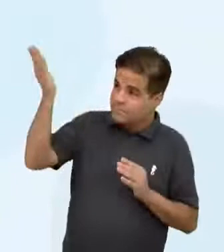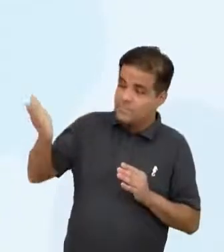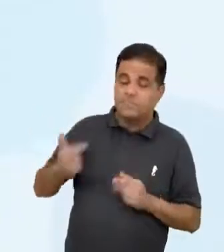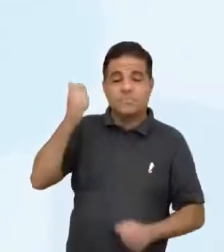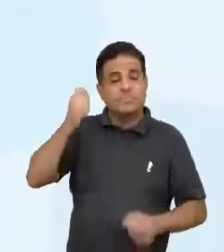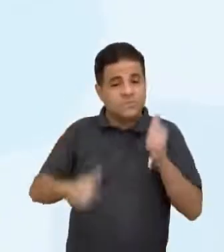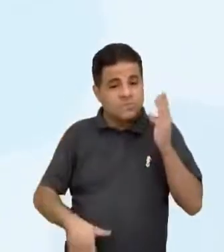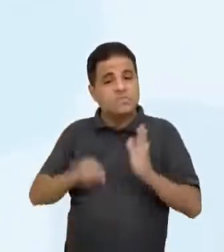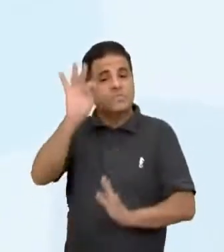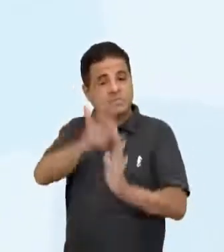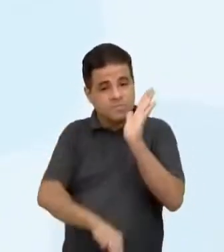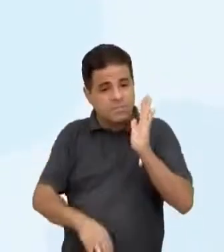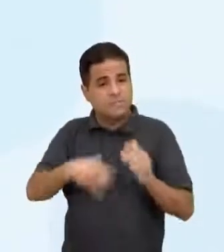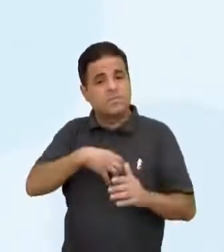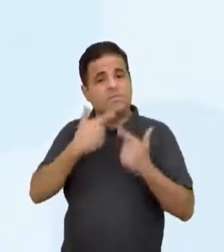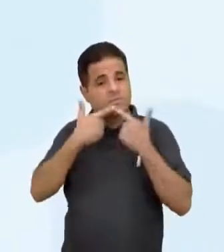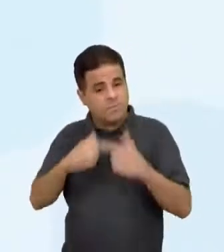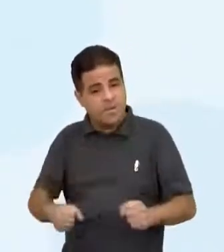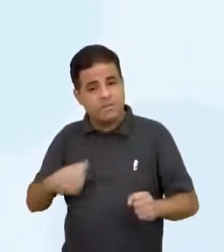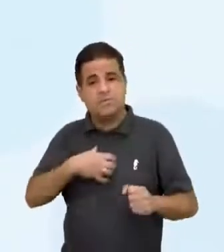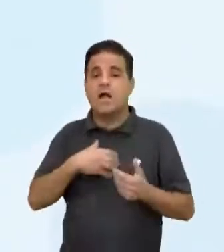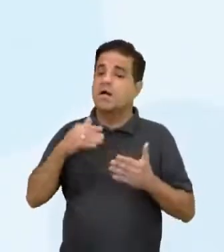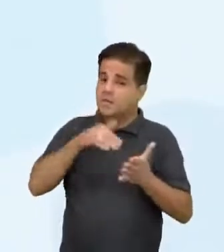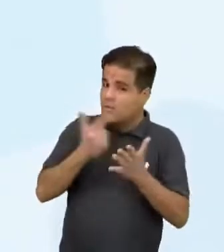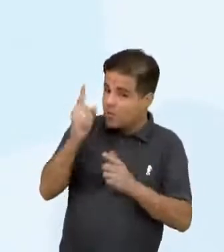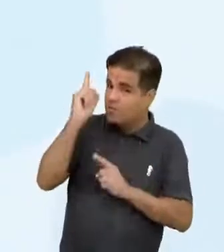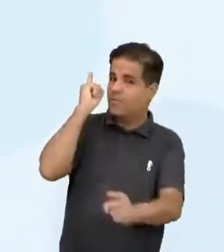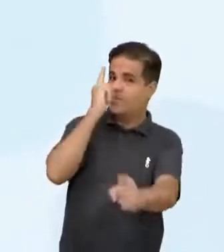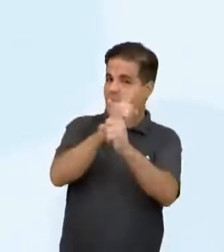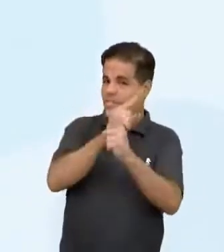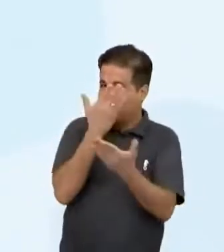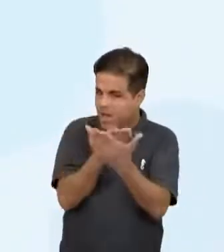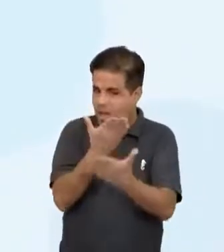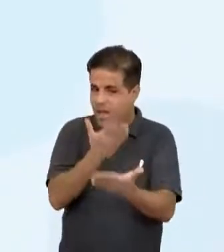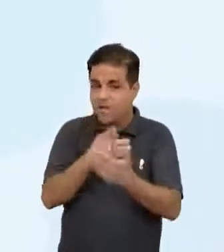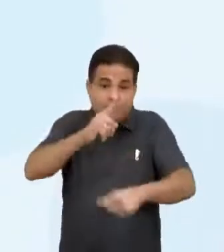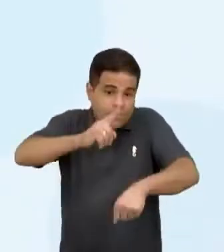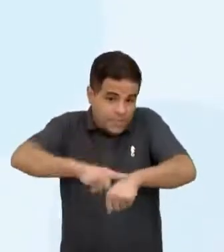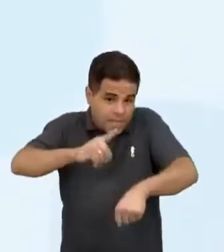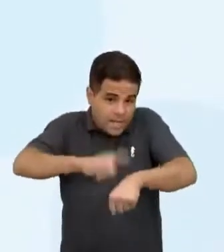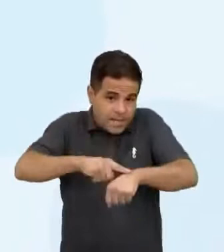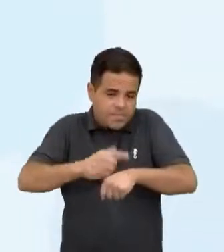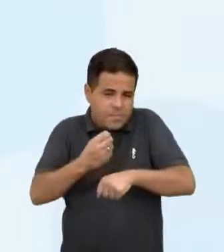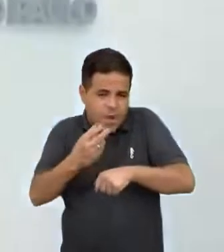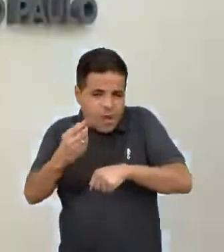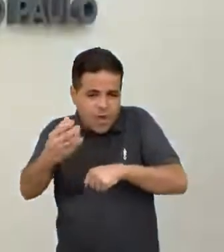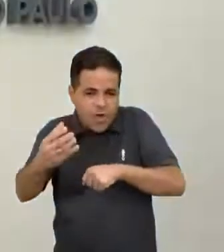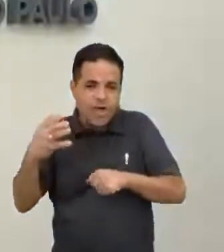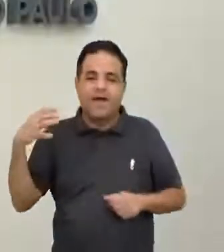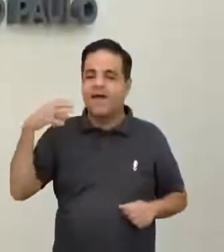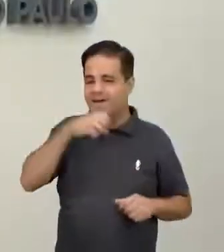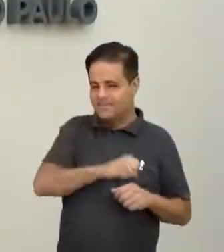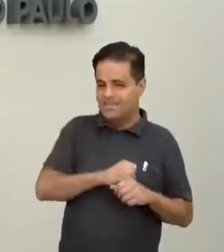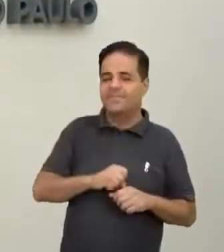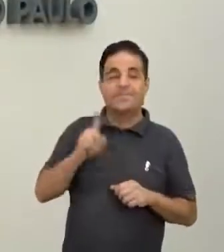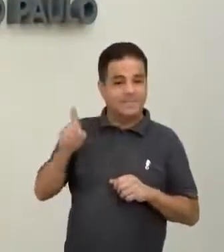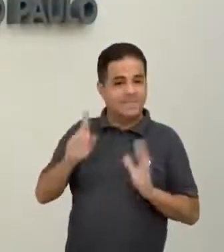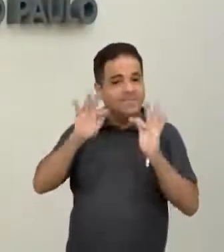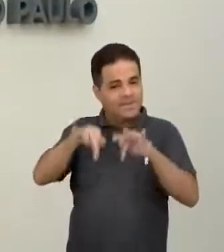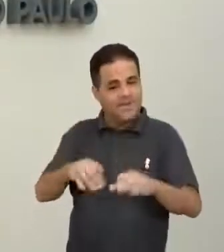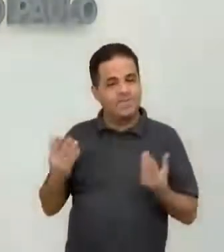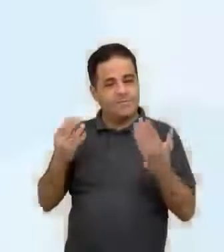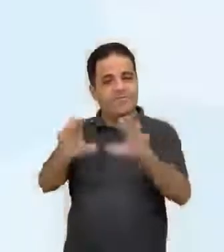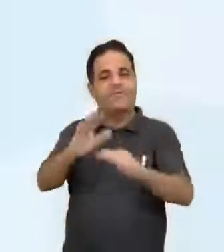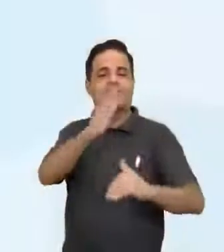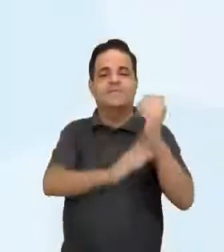denotação. Textos com linguagem no sentido figurado. Até a próxima aula, porque o tempo está voando. Muito bem. Aí, até no final a gente